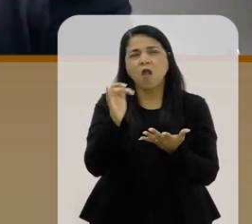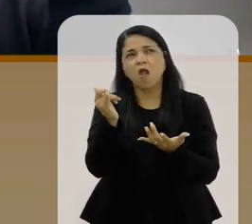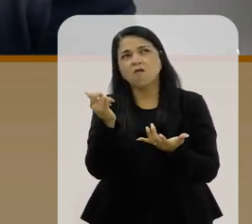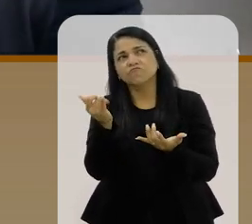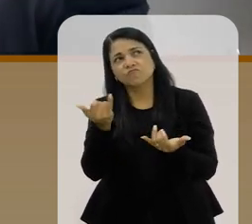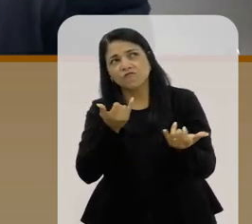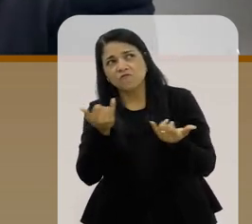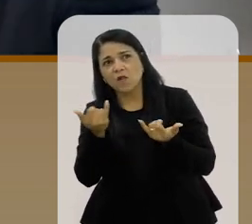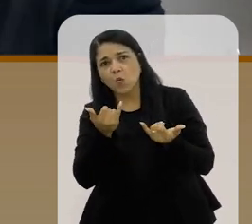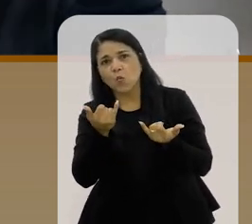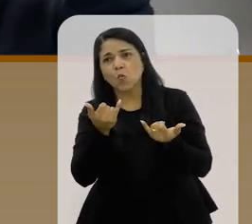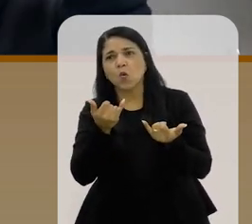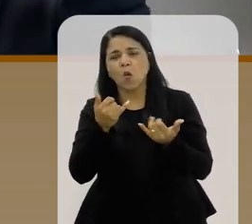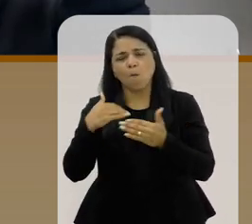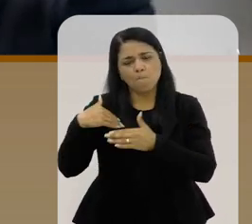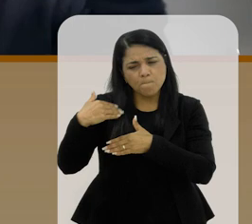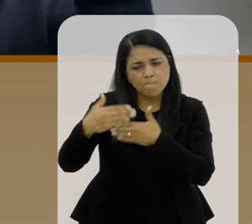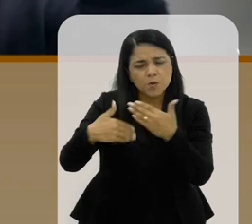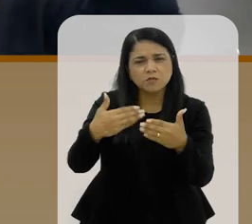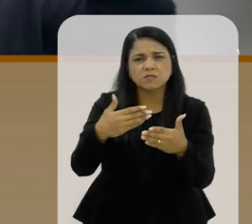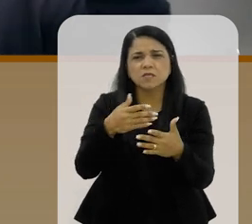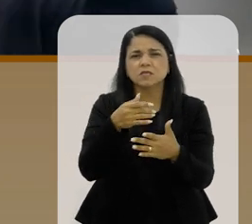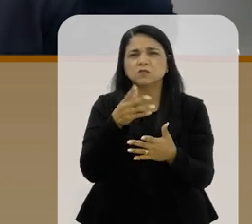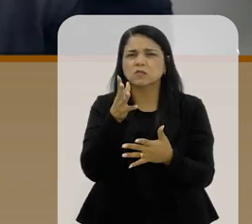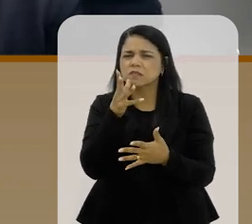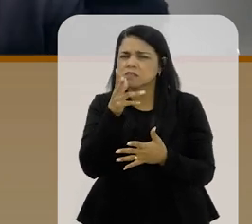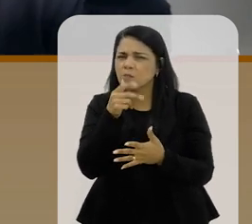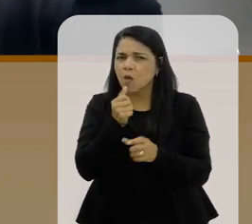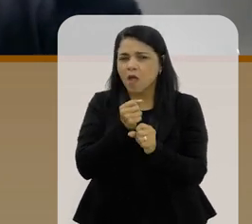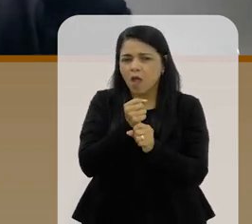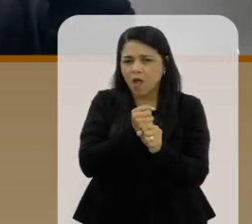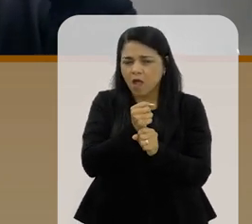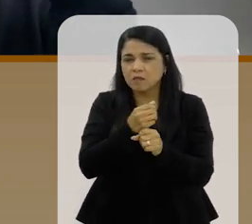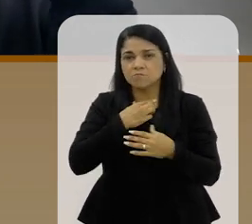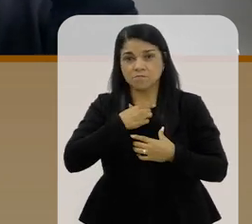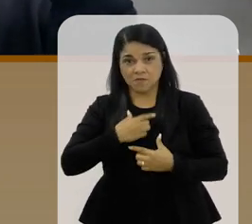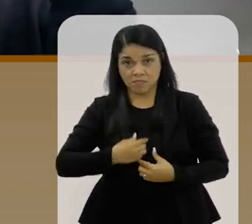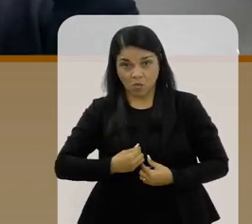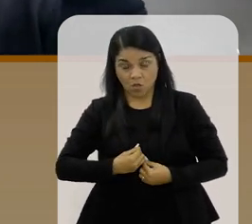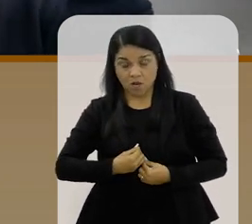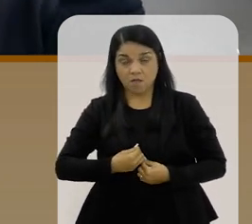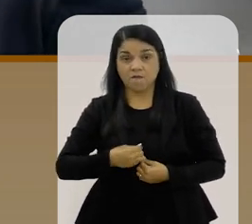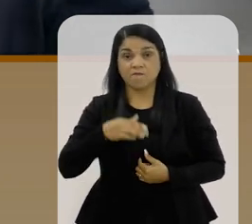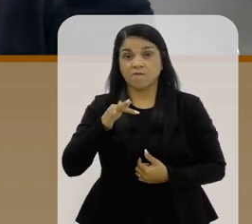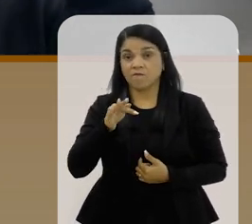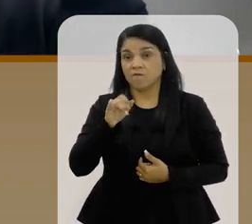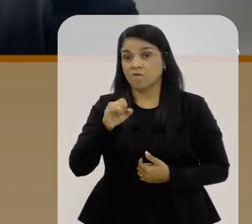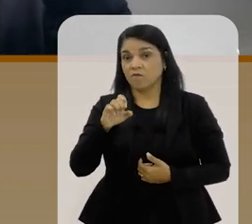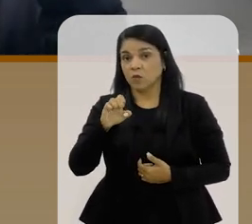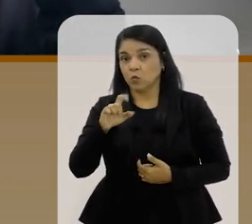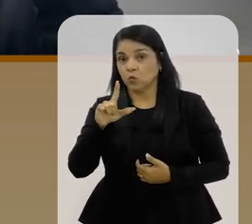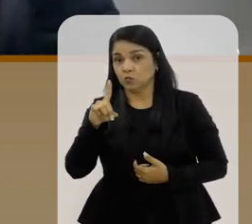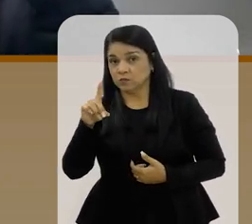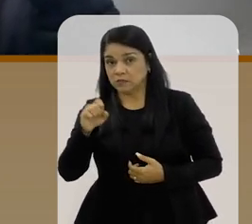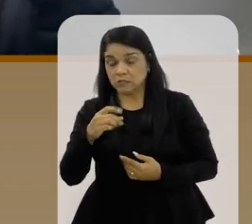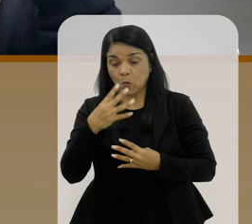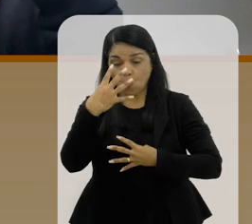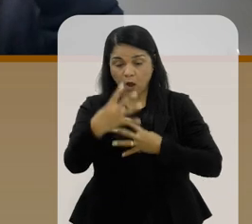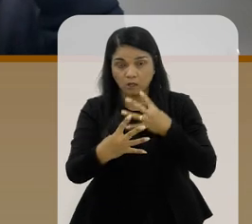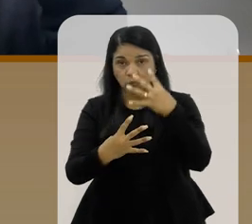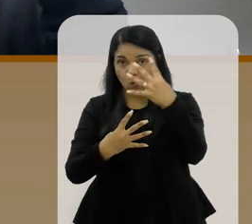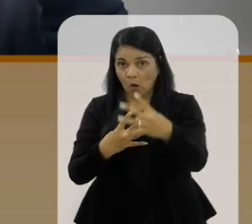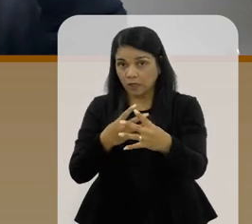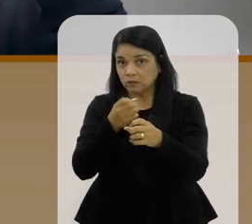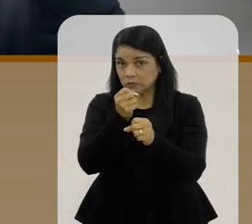começam a ouvir falar que talvez tenham a chance, possa ganhar. Um processo que demora muitos anos, porque a medalha Fields é ofertada só de 4 em 4 anos. Então,